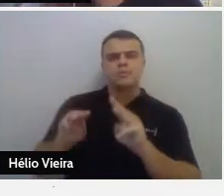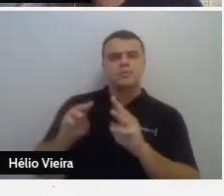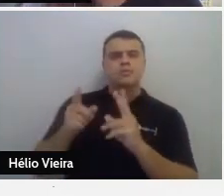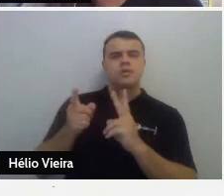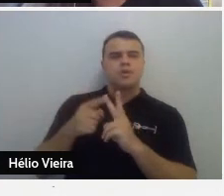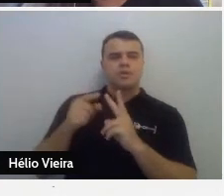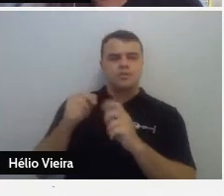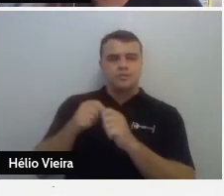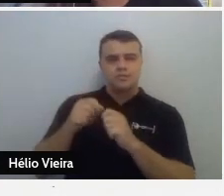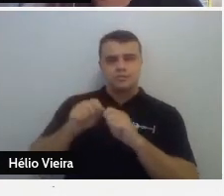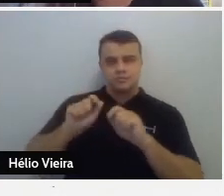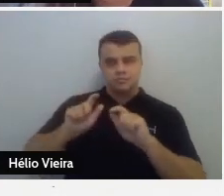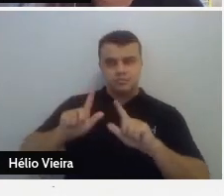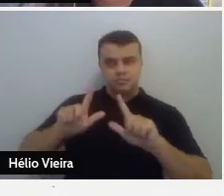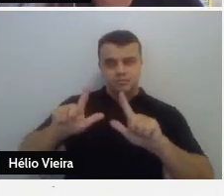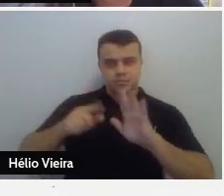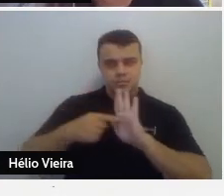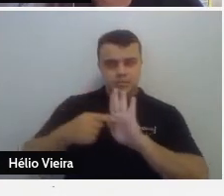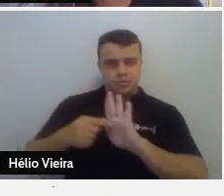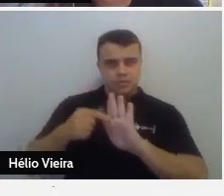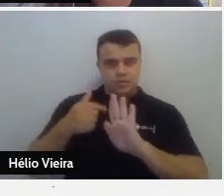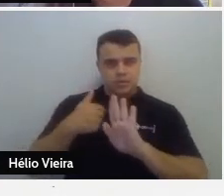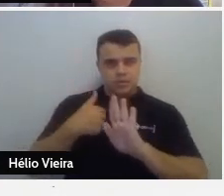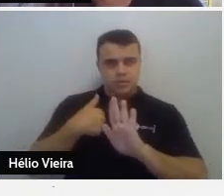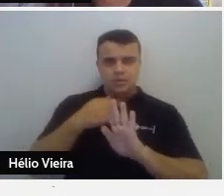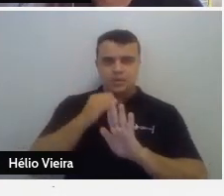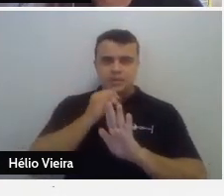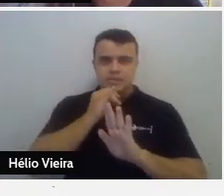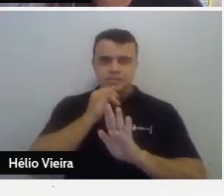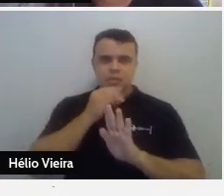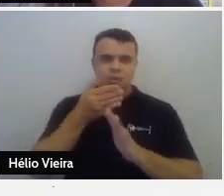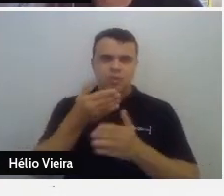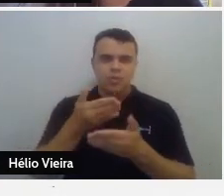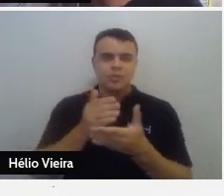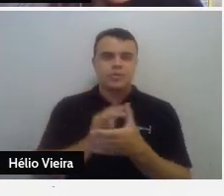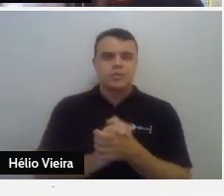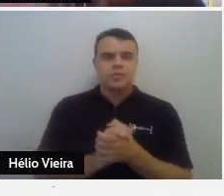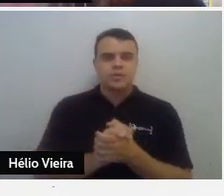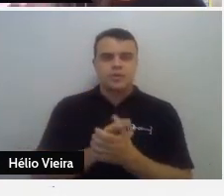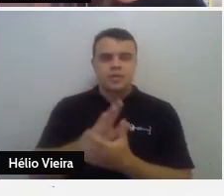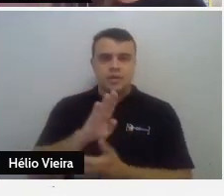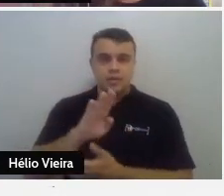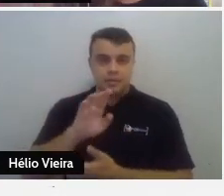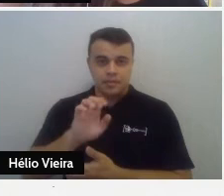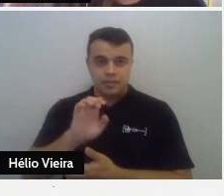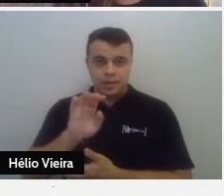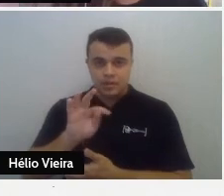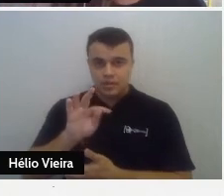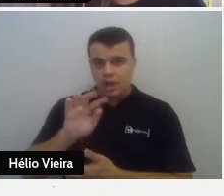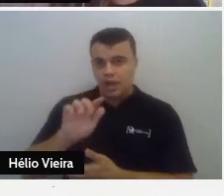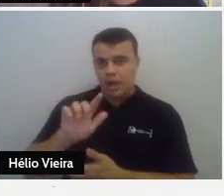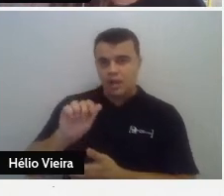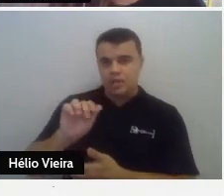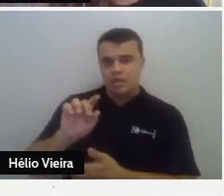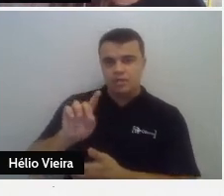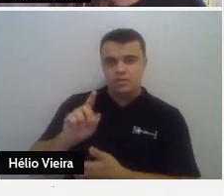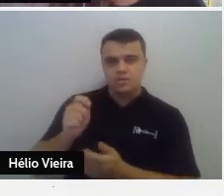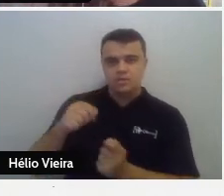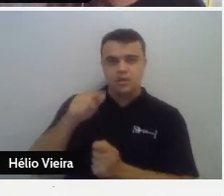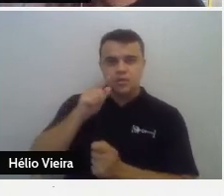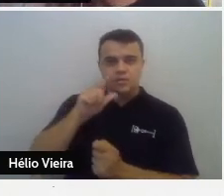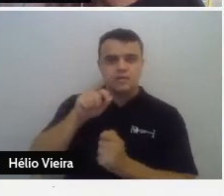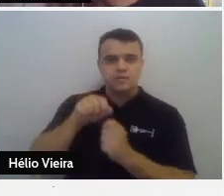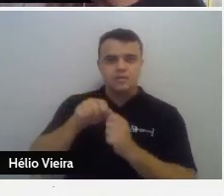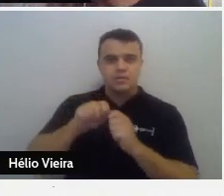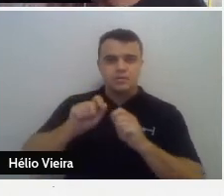uma exposição, né? Eu dou o exemplo do Padlet, que você consegue fazer, né, uma exposição,